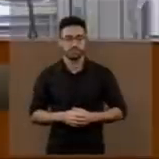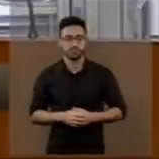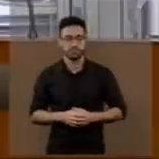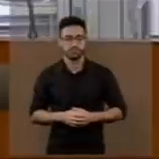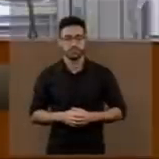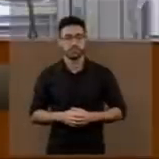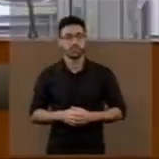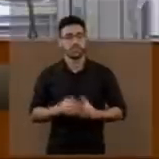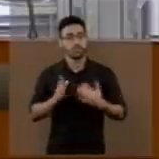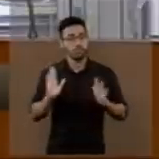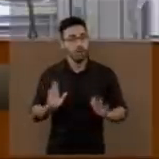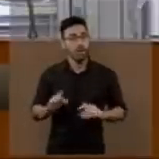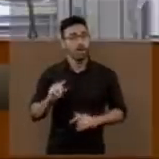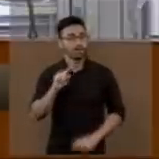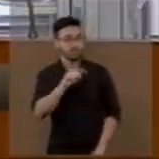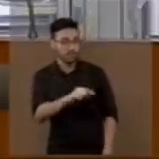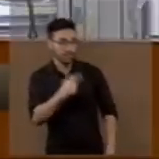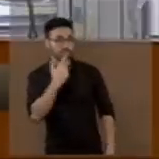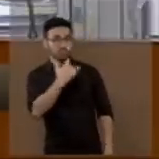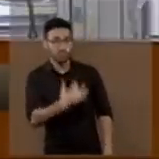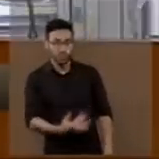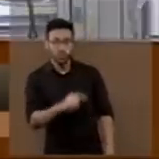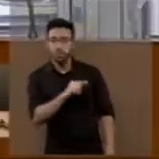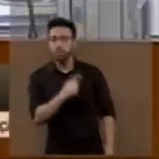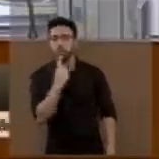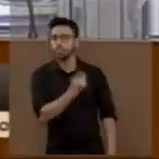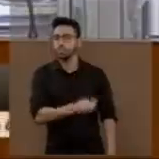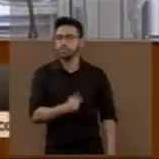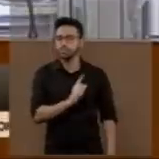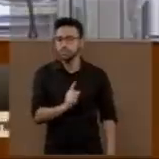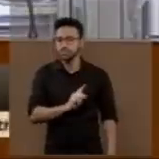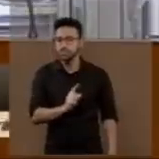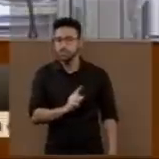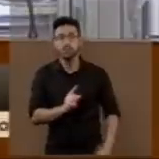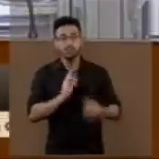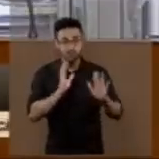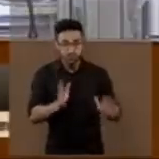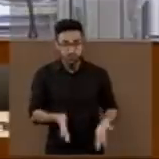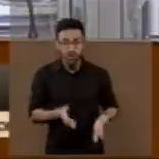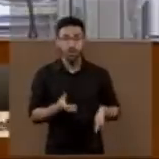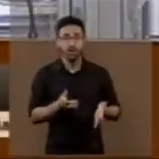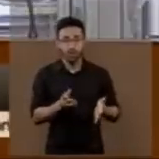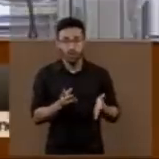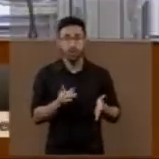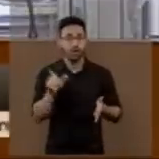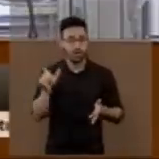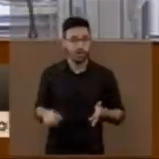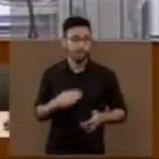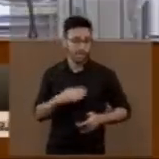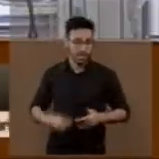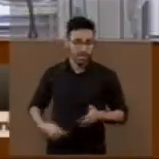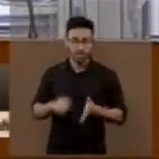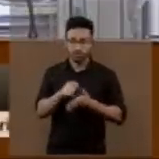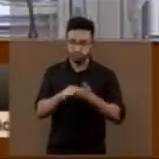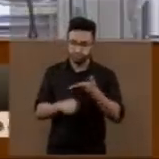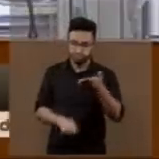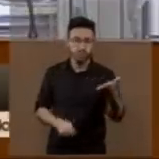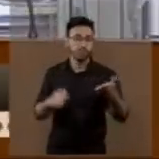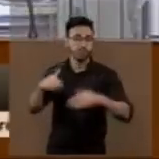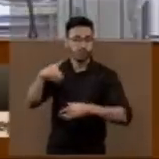Afirma Sua Excelência, que para ele é desnecessário, uma vez que o que estava previsto pelo ministro Joaquim no seu voto, que eu